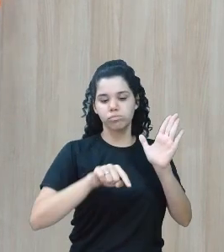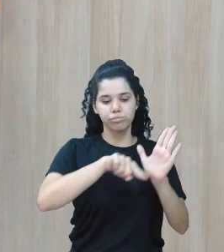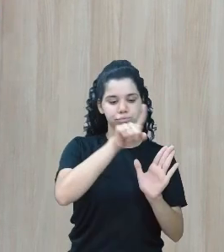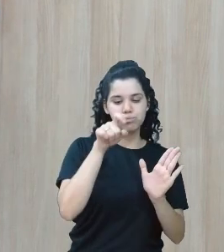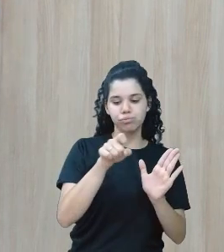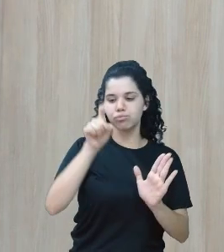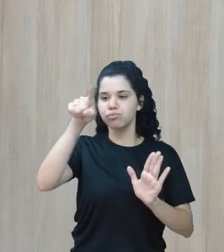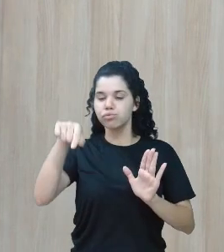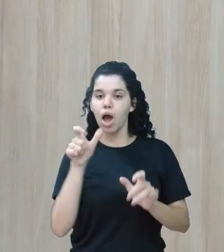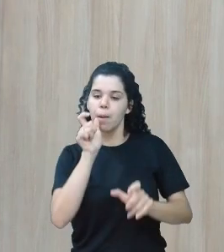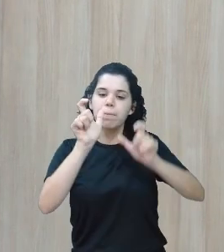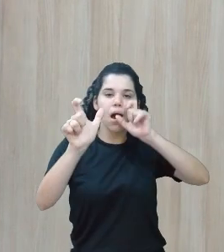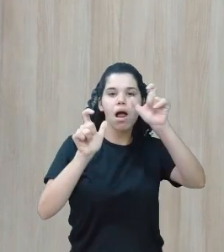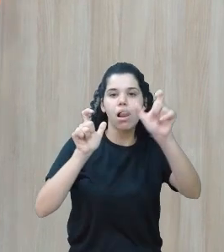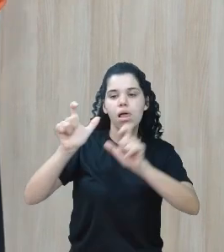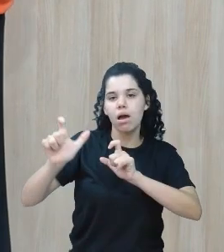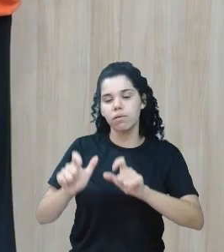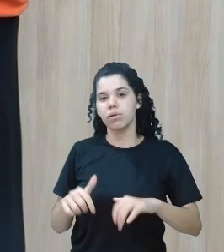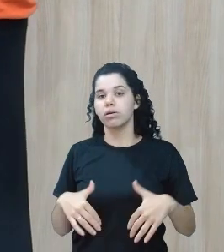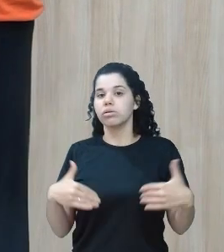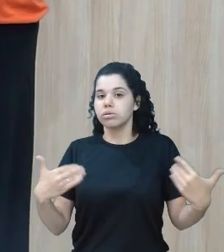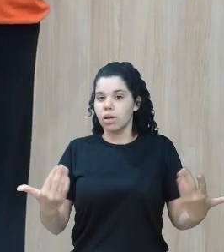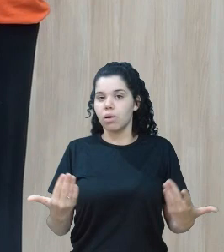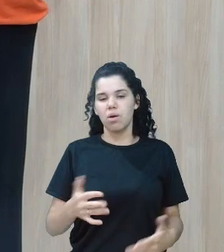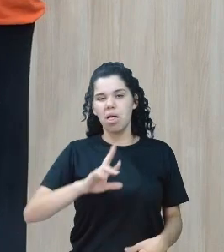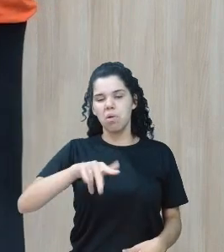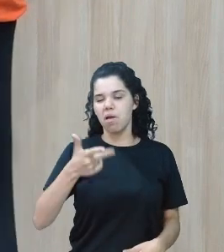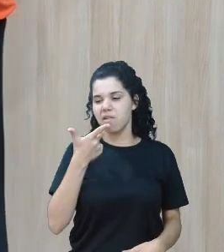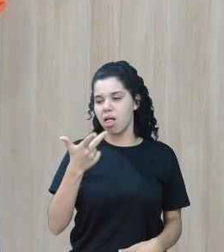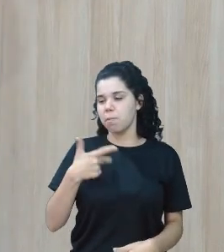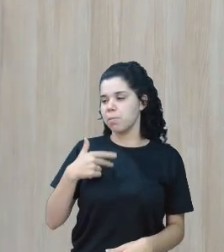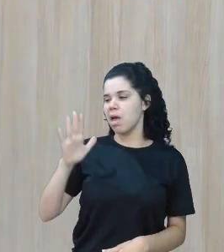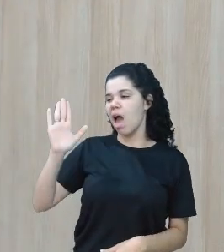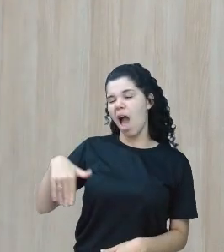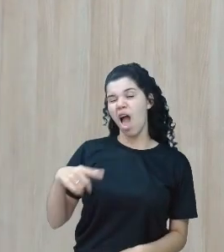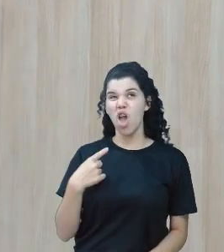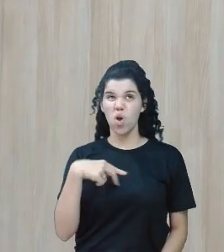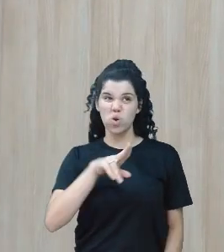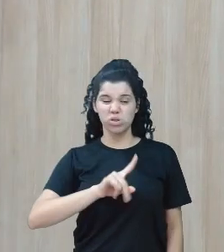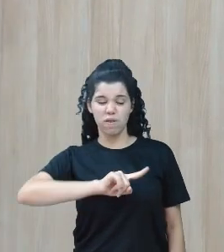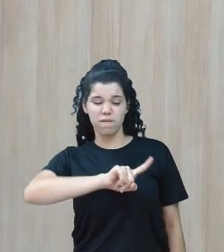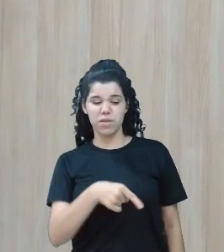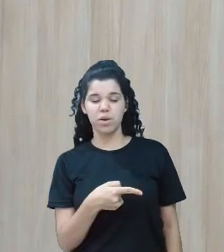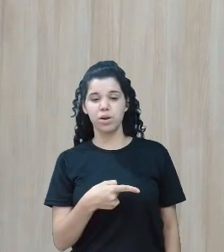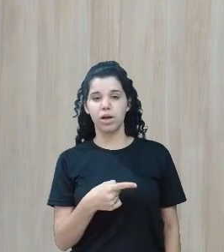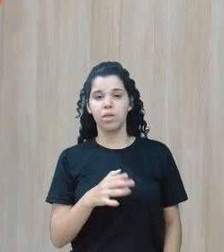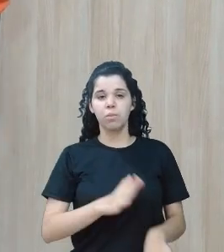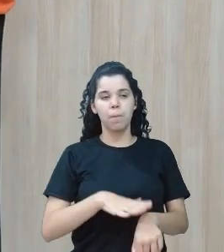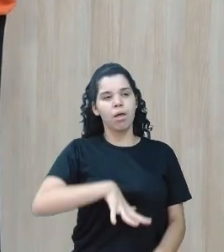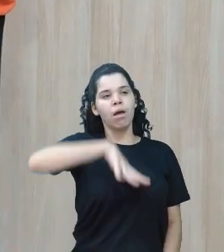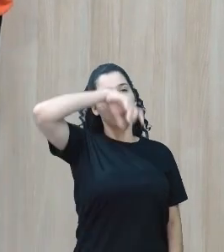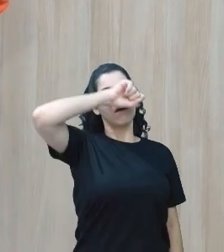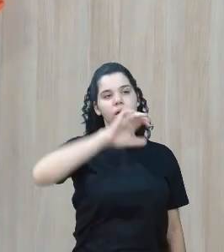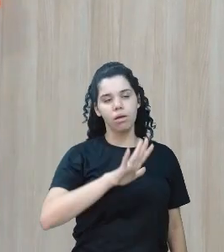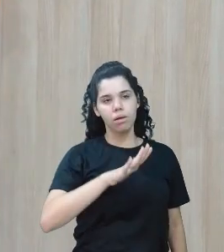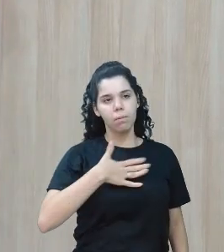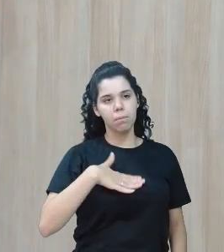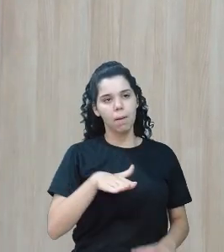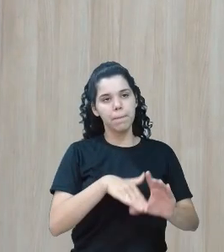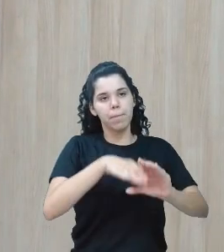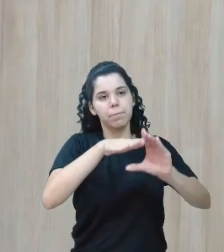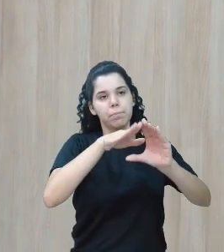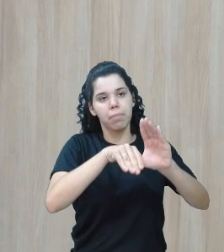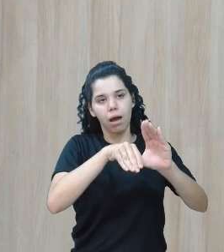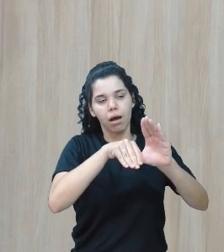eu vou escolher as palavras. Então, gente, não vem com essa história de eu uso vírgula quando eu vou respirar. Meu amor, aqui